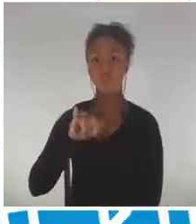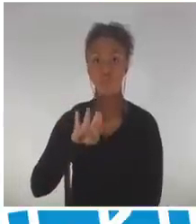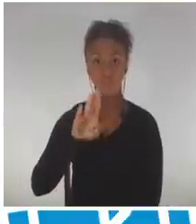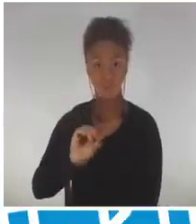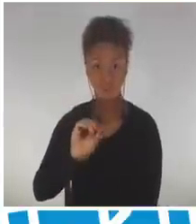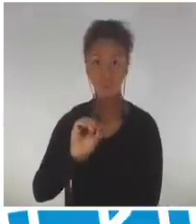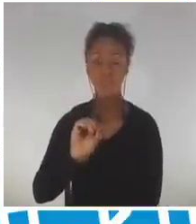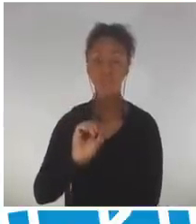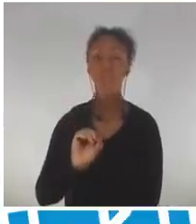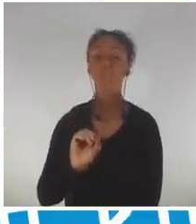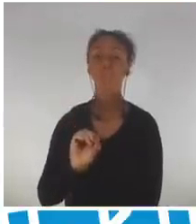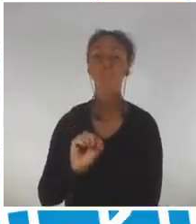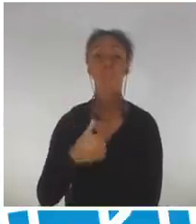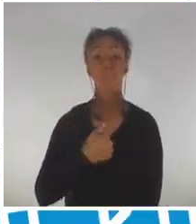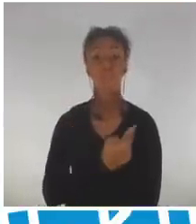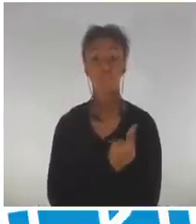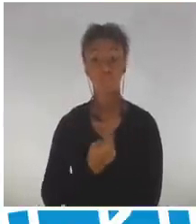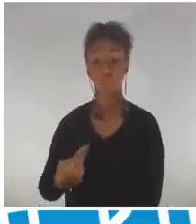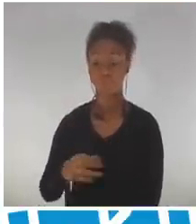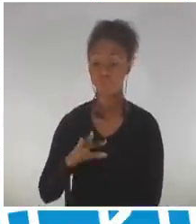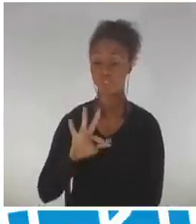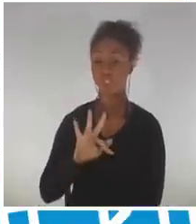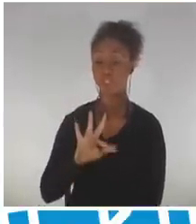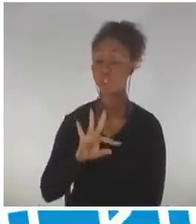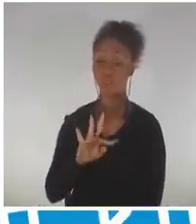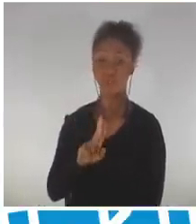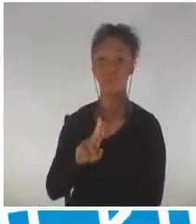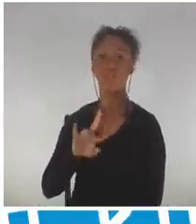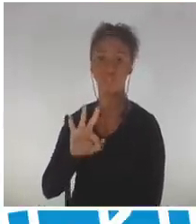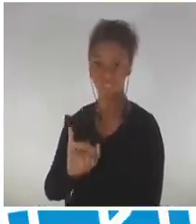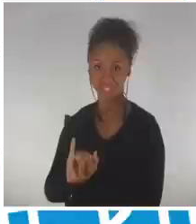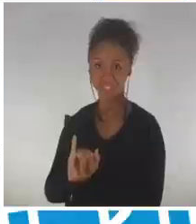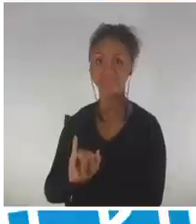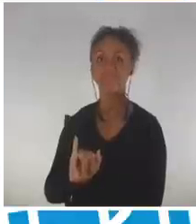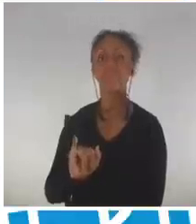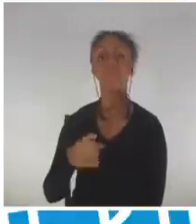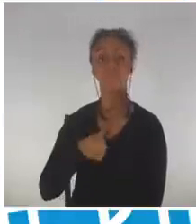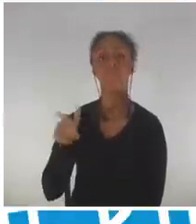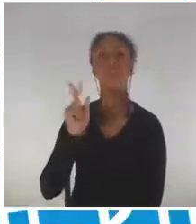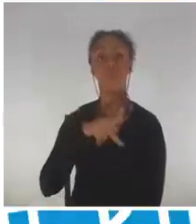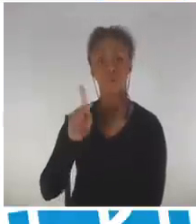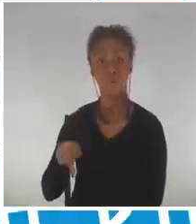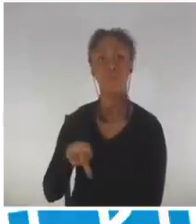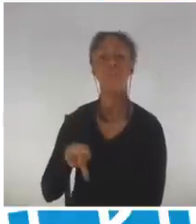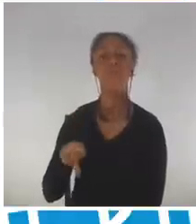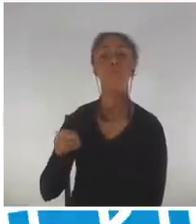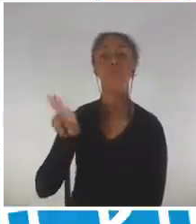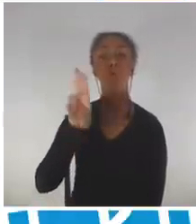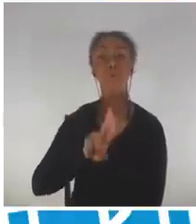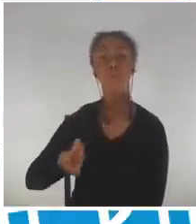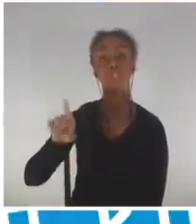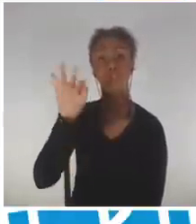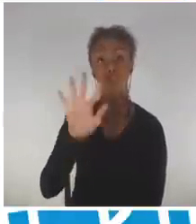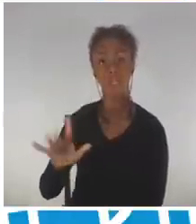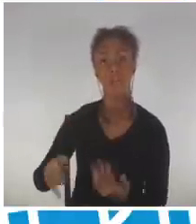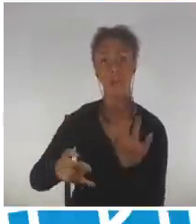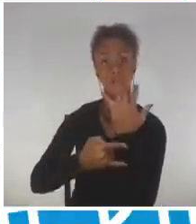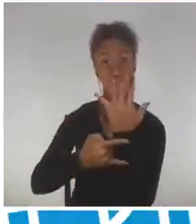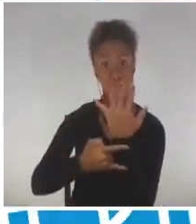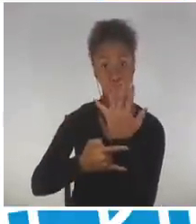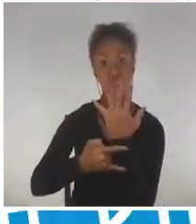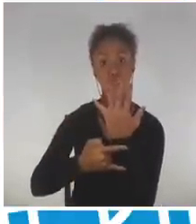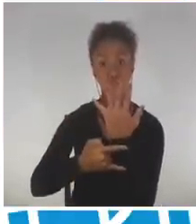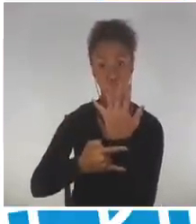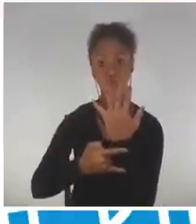Meu nome é professor Tufi Machado Soares, sou professor da Universidade Federal de Juiz de Fora, especialista em